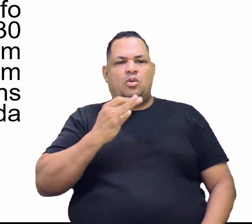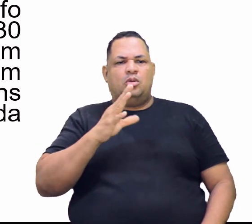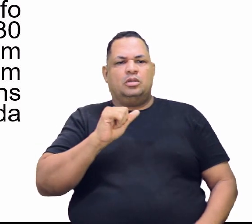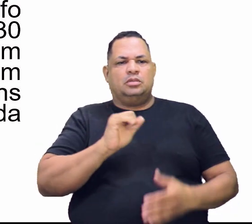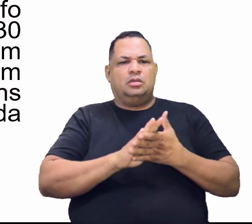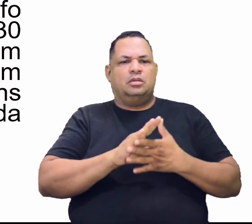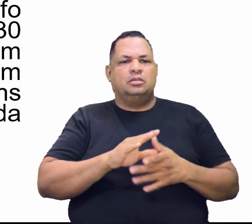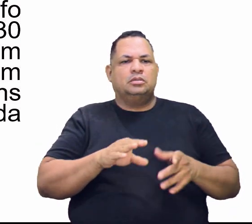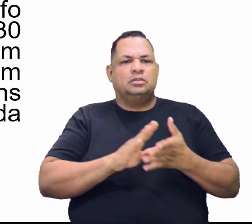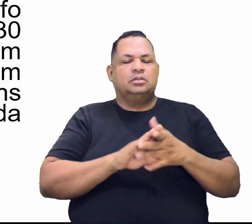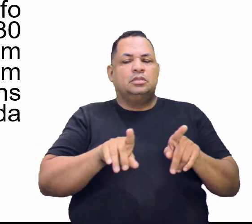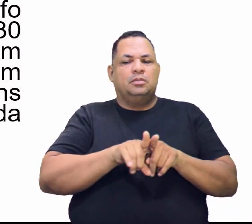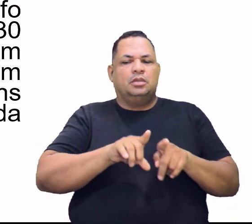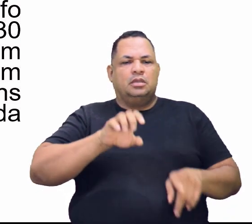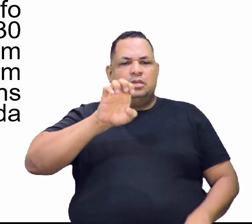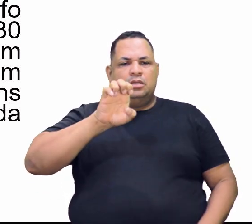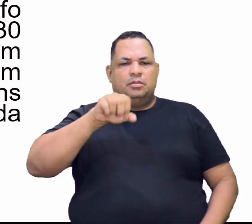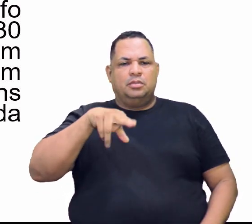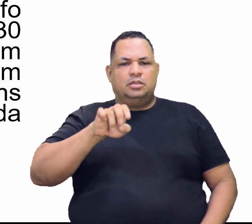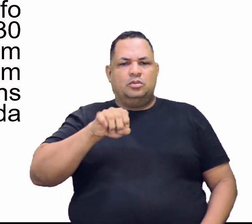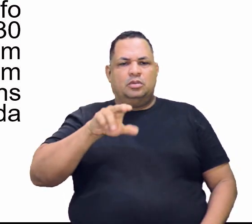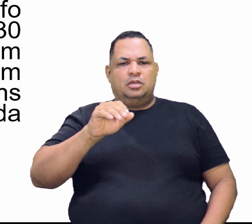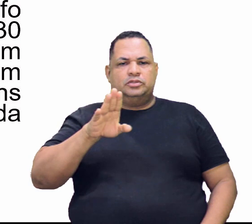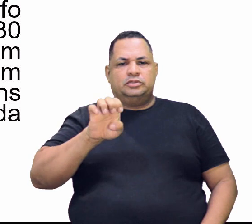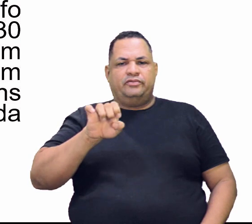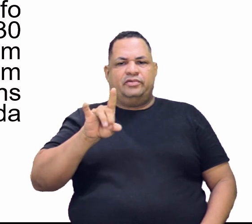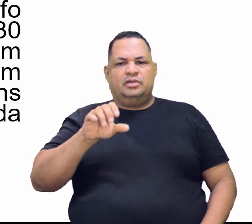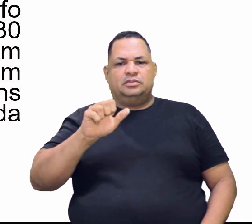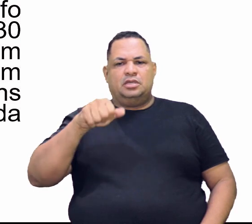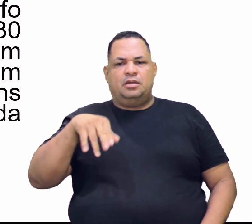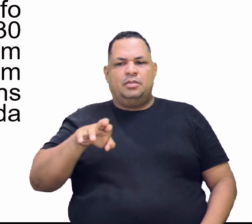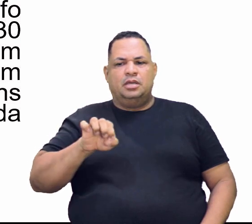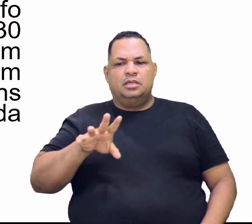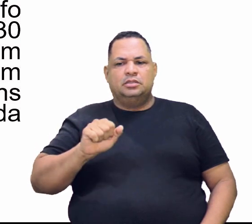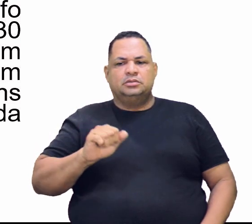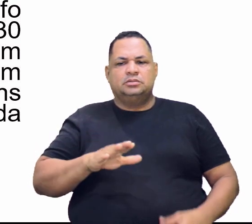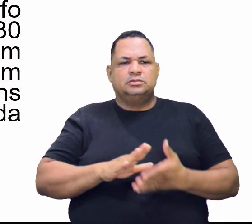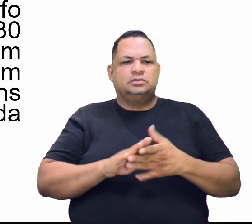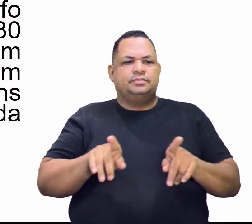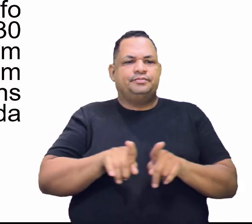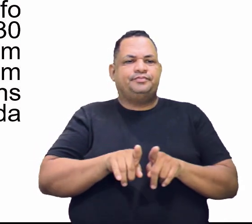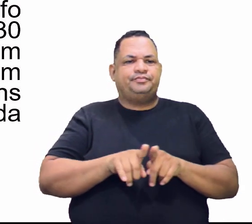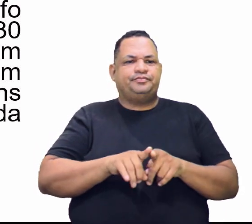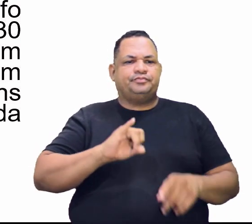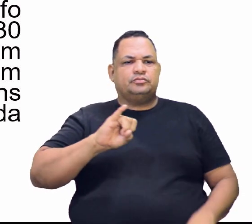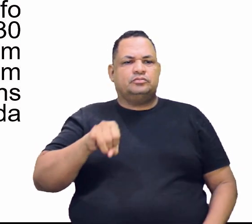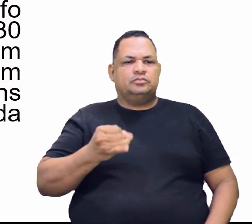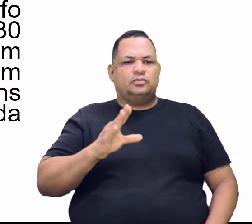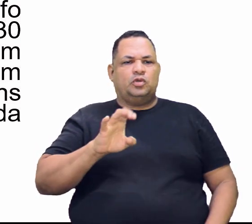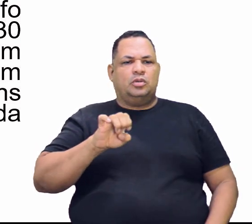o trecho conquistado e mais a parte compreendida entre o Juruena e a Serra do